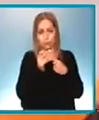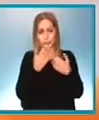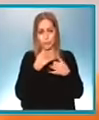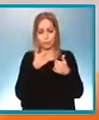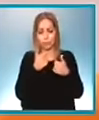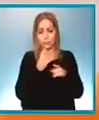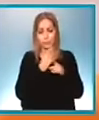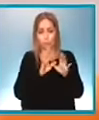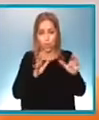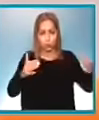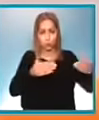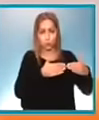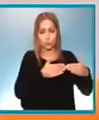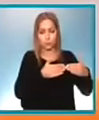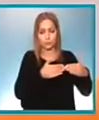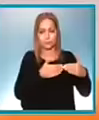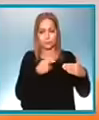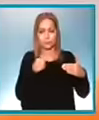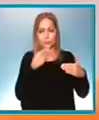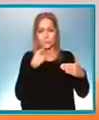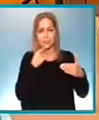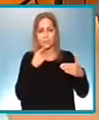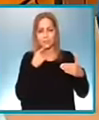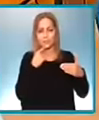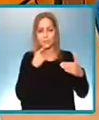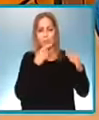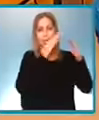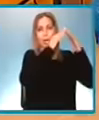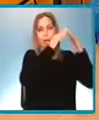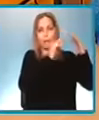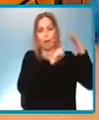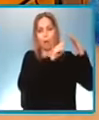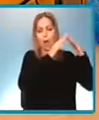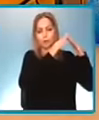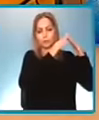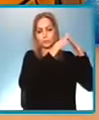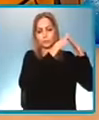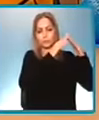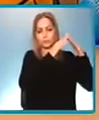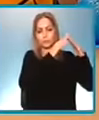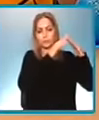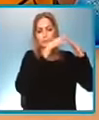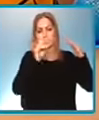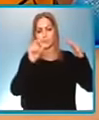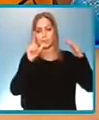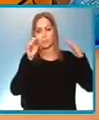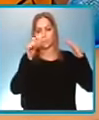bairro, mas aqui isto é perto, para vocês terem uma noção, é tipo Bairro Alto e a Fama. E a